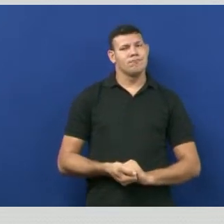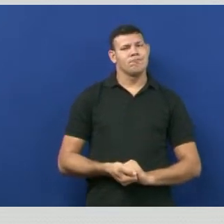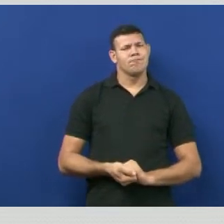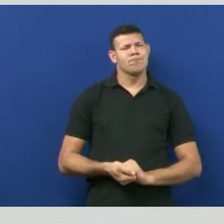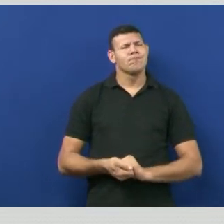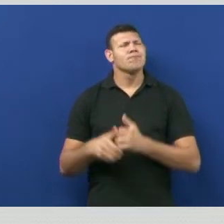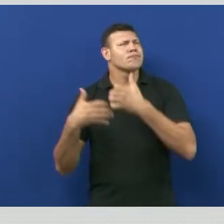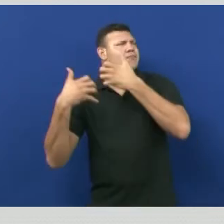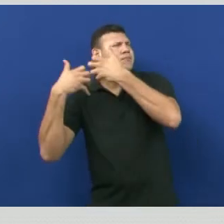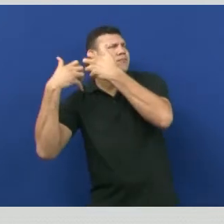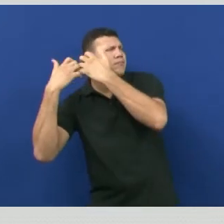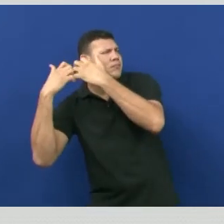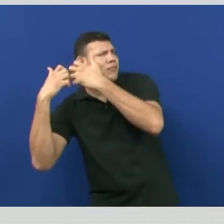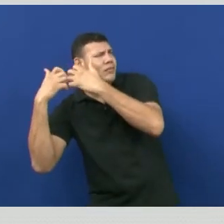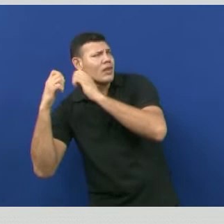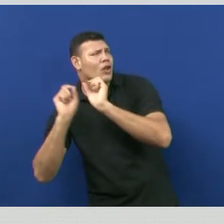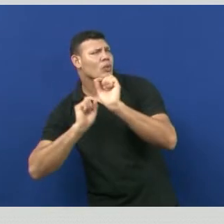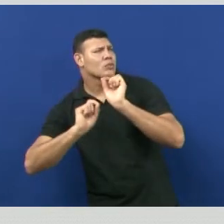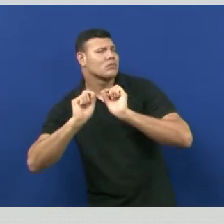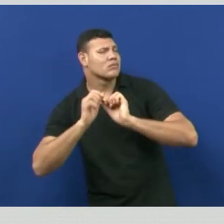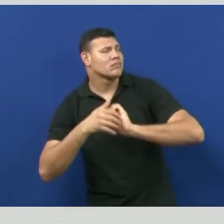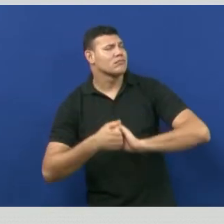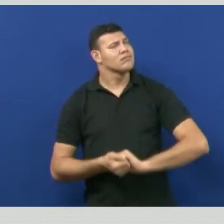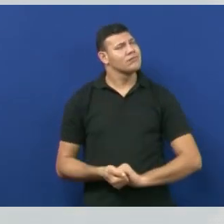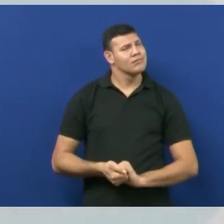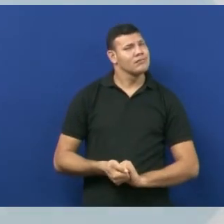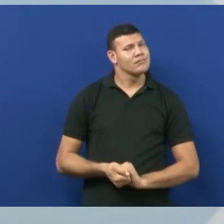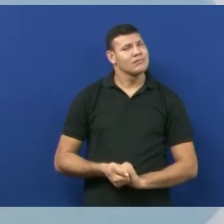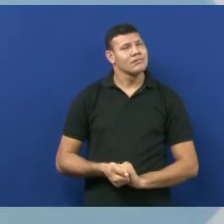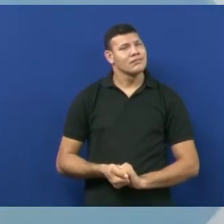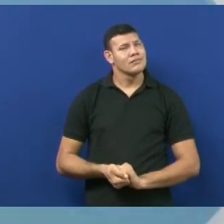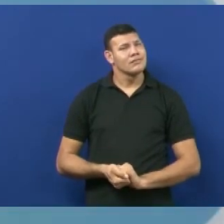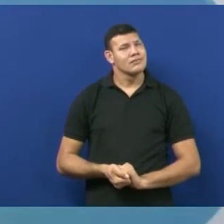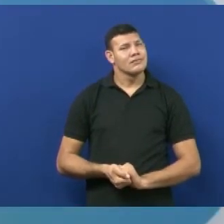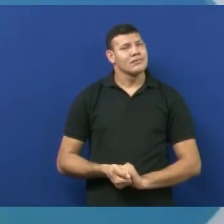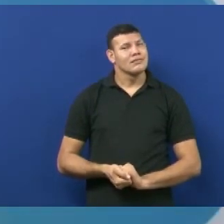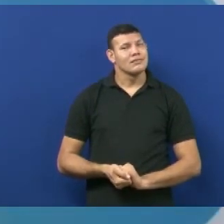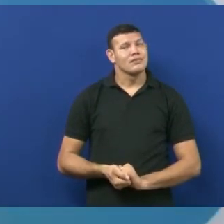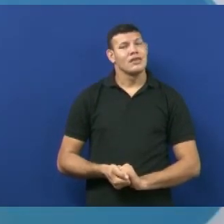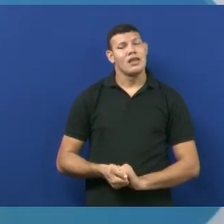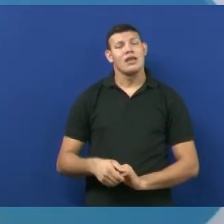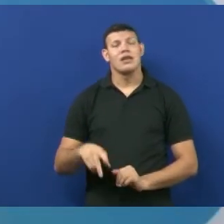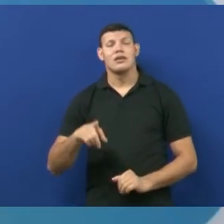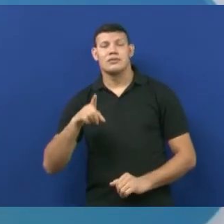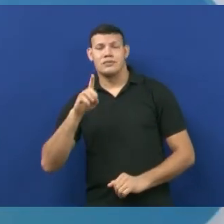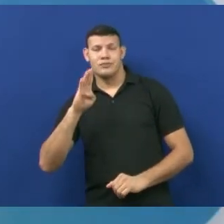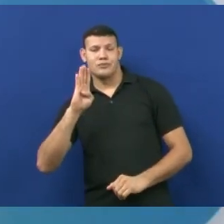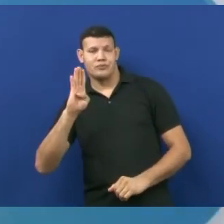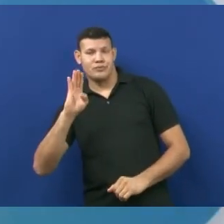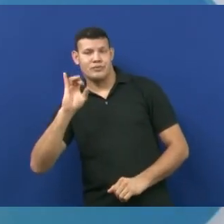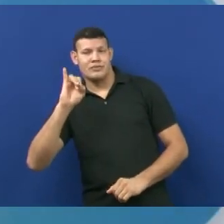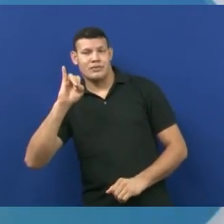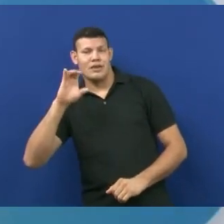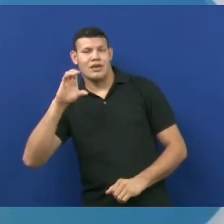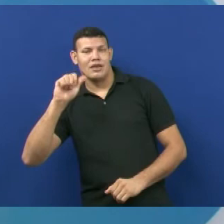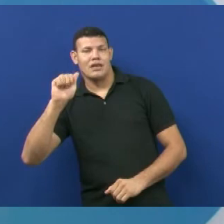Vamos pensar a respeito disso comigo. O bicarbonato de sódio, ele é um